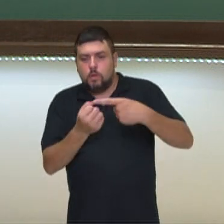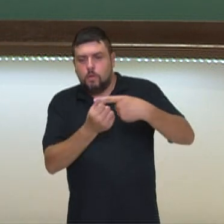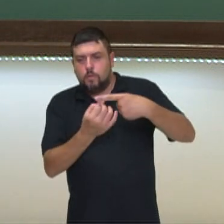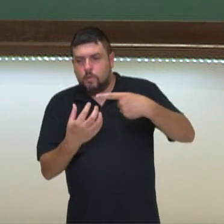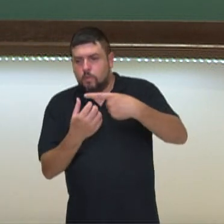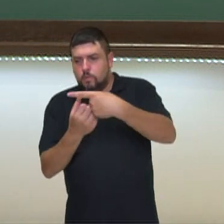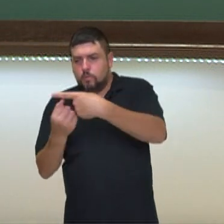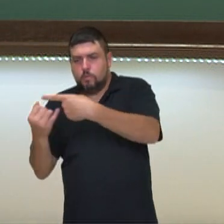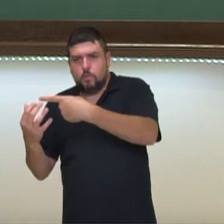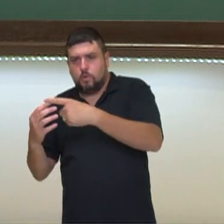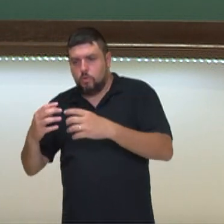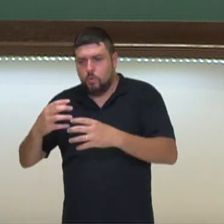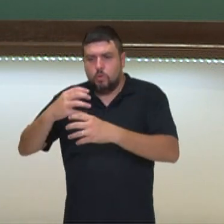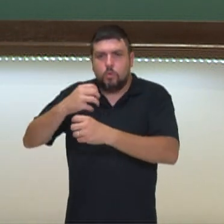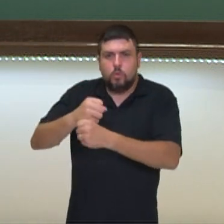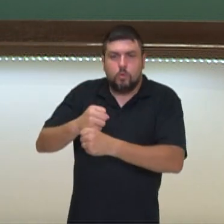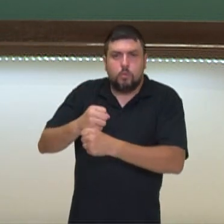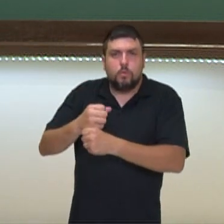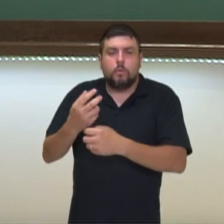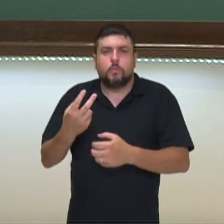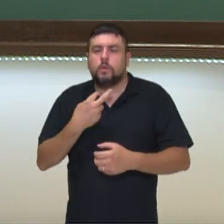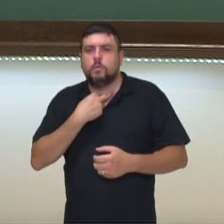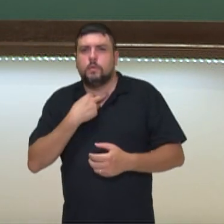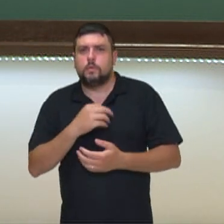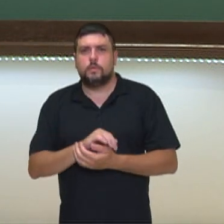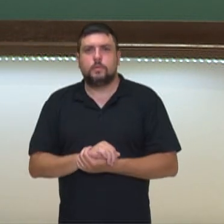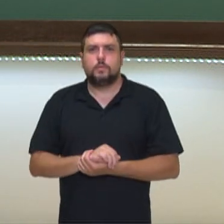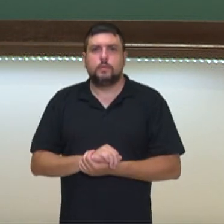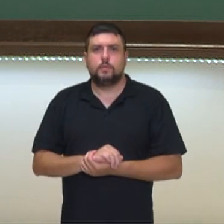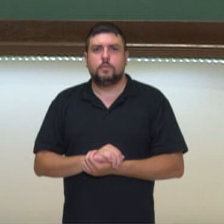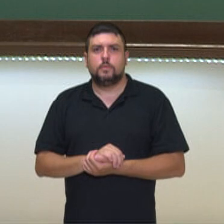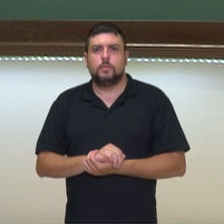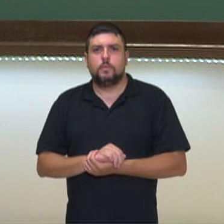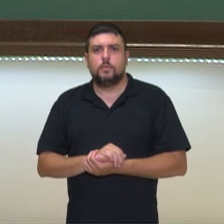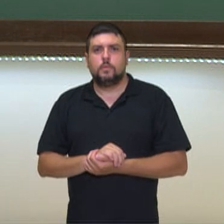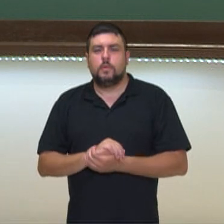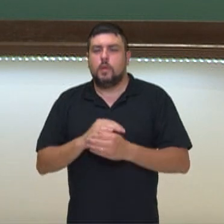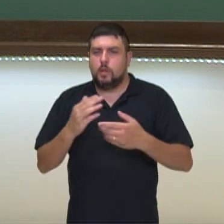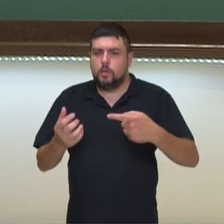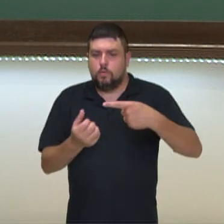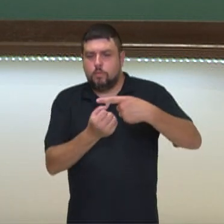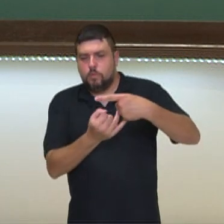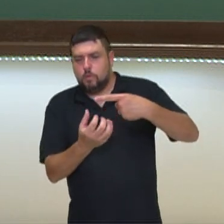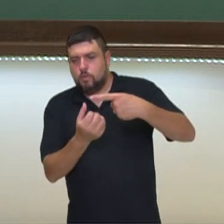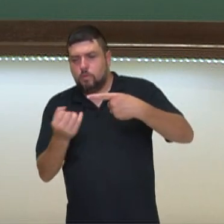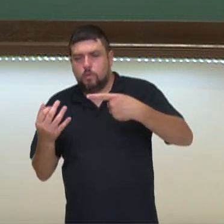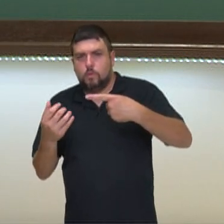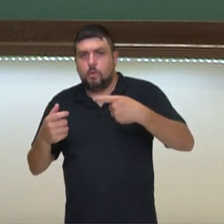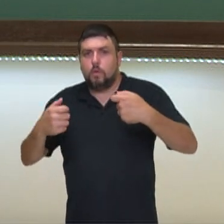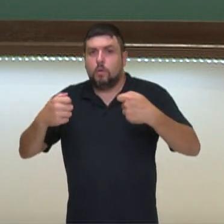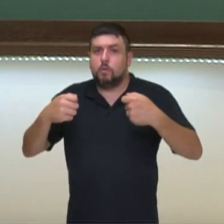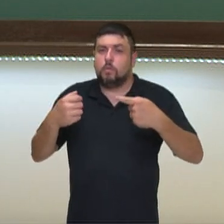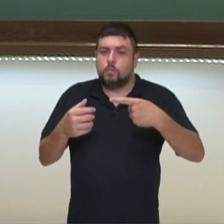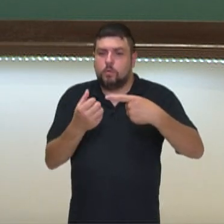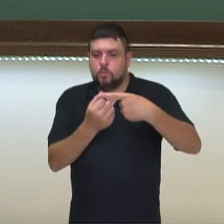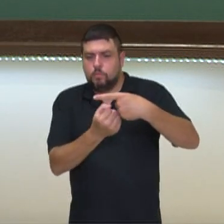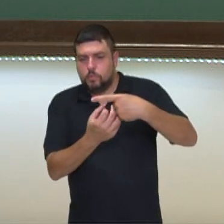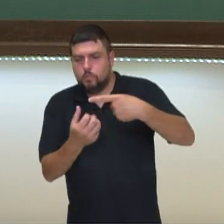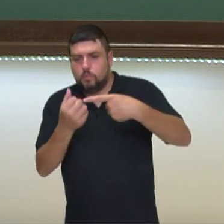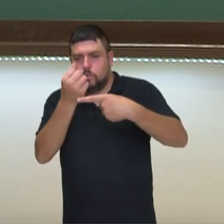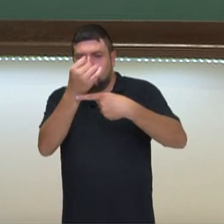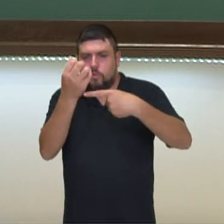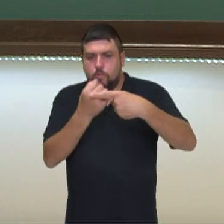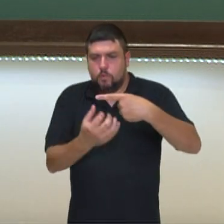os denominadores significaria somar os nomes das frações. Isso não faz sentido. Por isso que os denominadores têm que ter exatamente... Aliás, as frações têm que